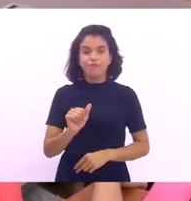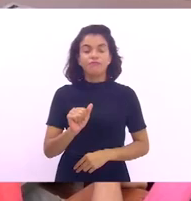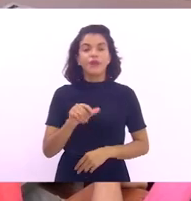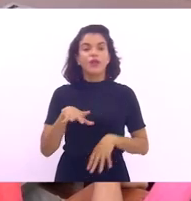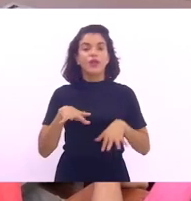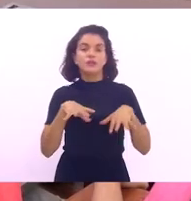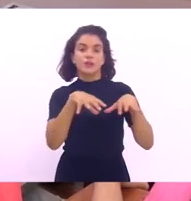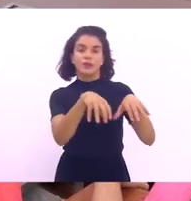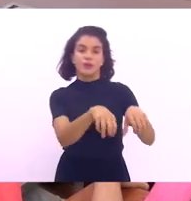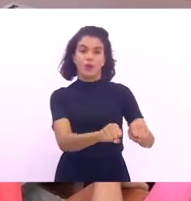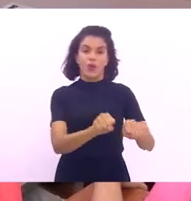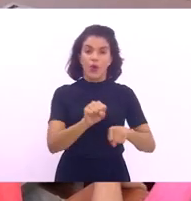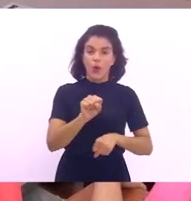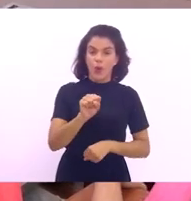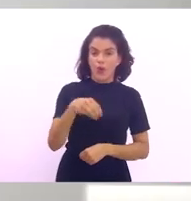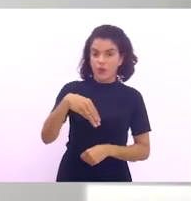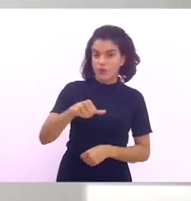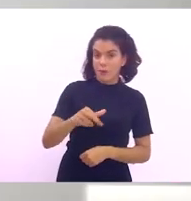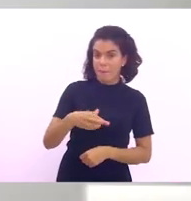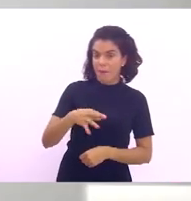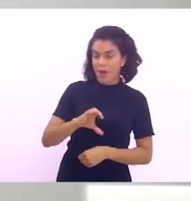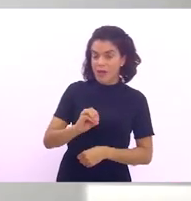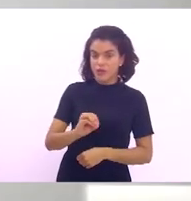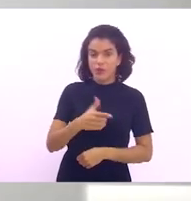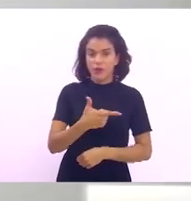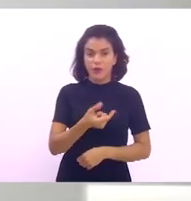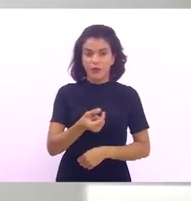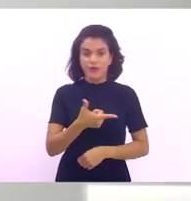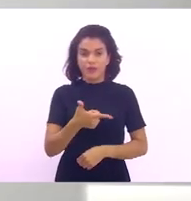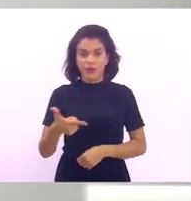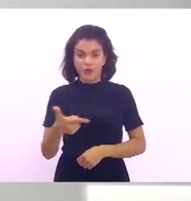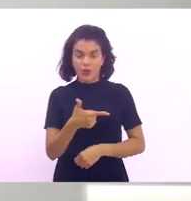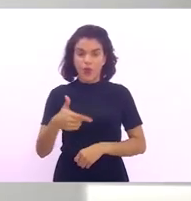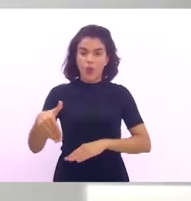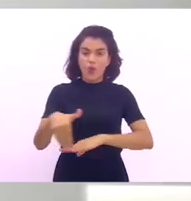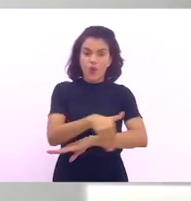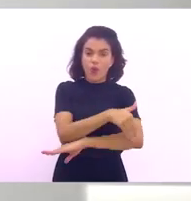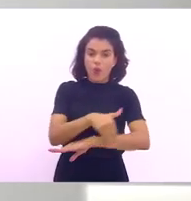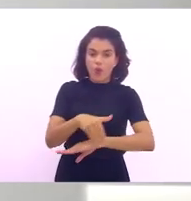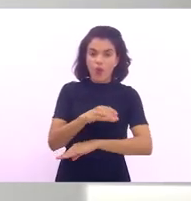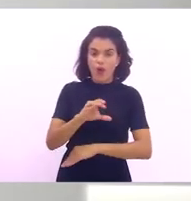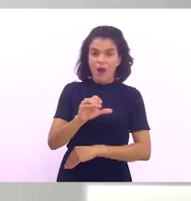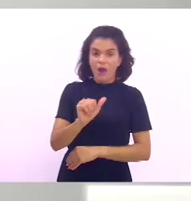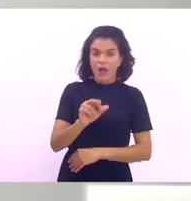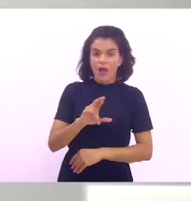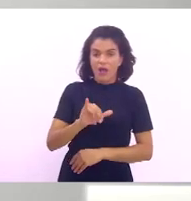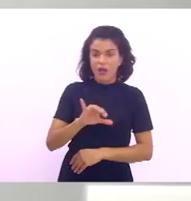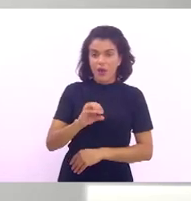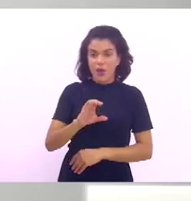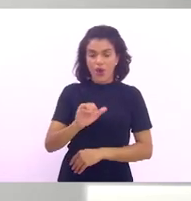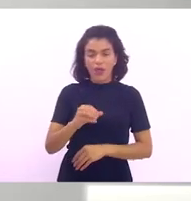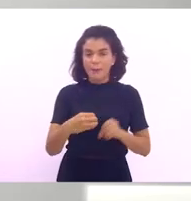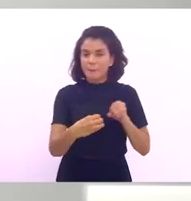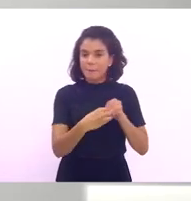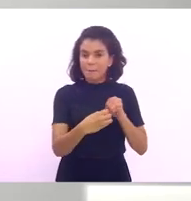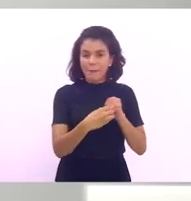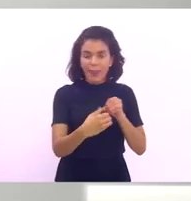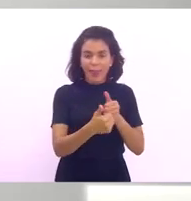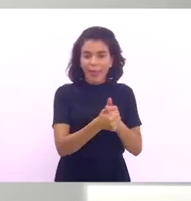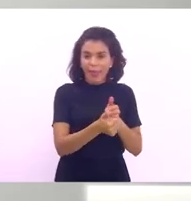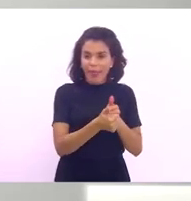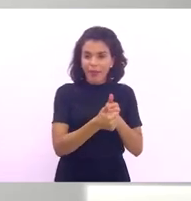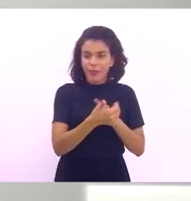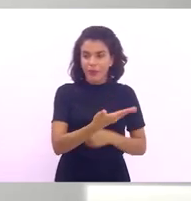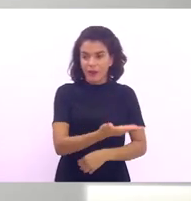no dia 8 de março de 2022 na Rua da Carioca 37 ou seja bem pertinho daqui e